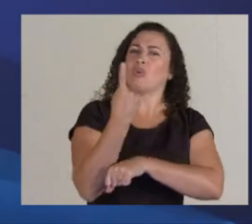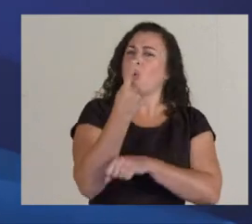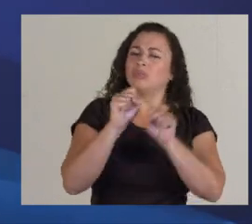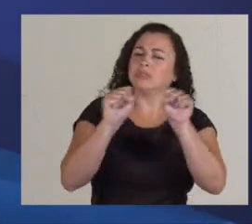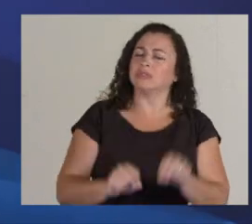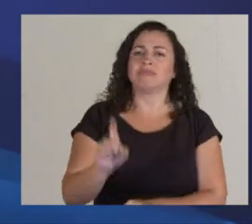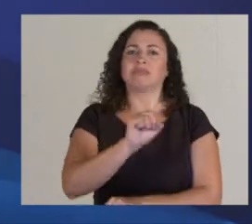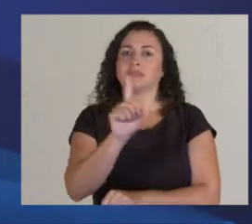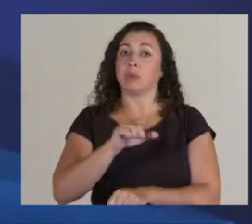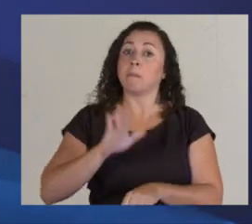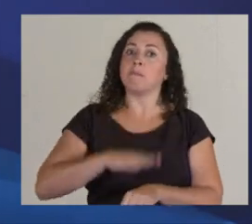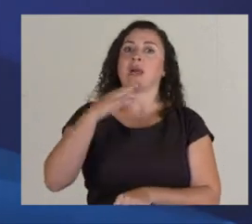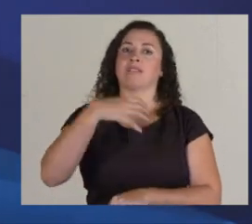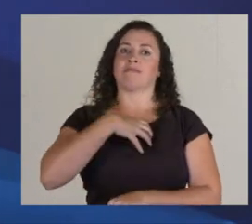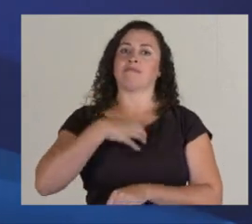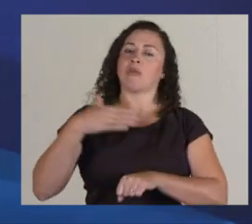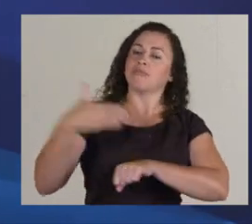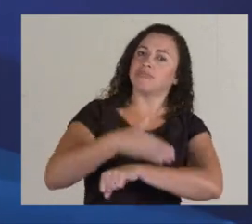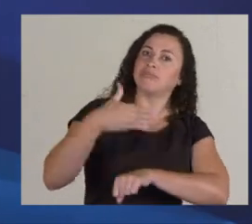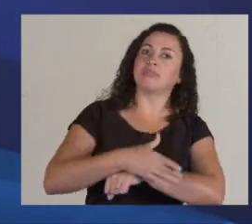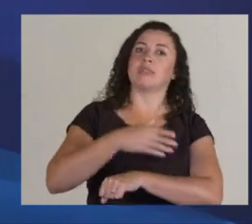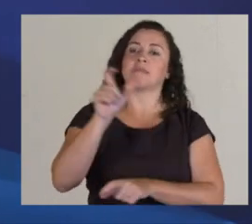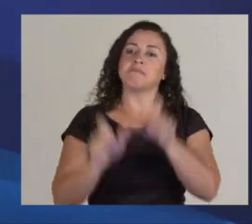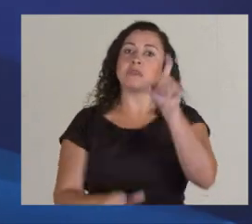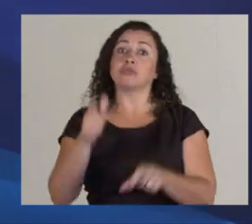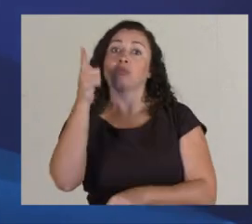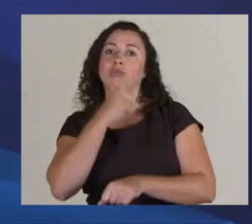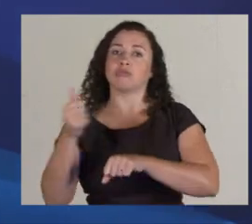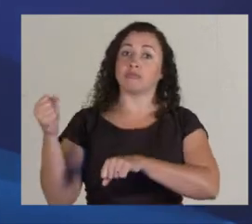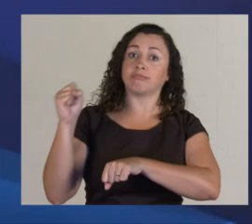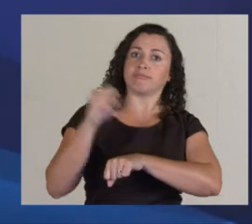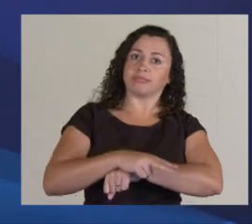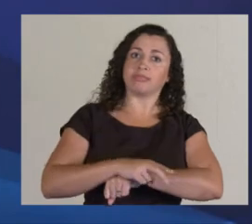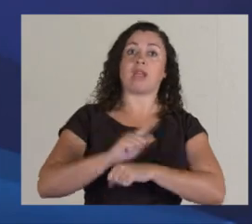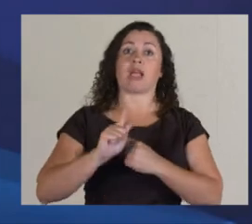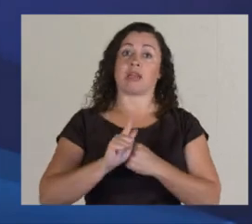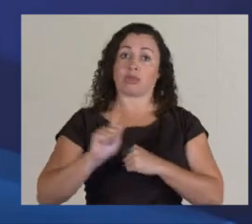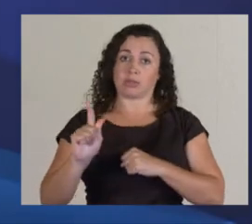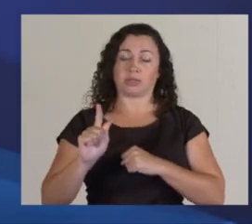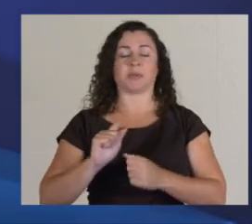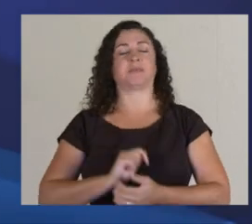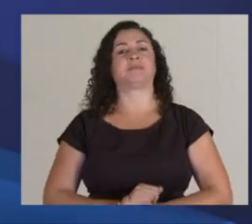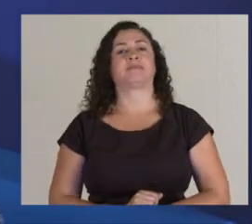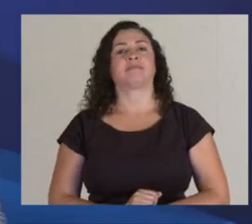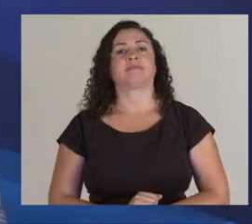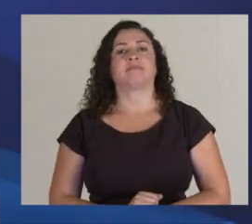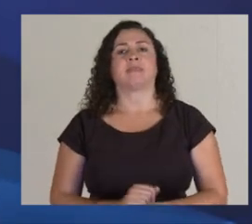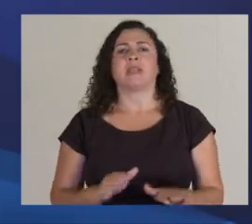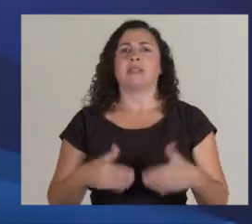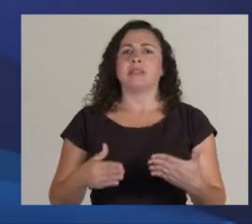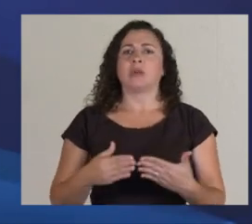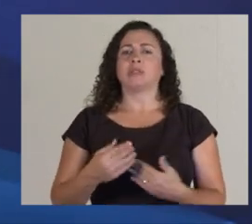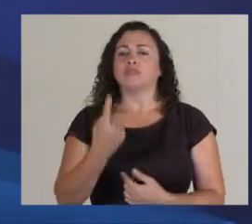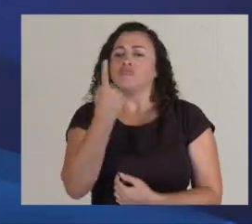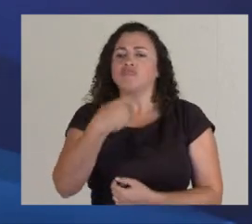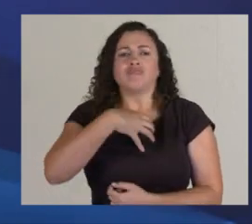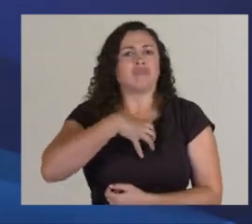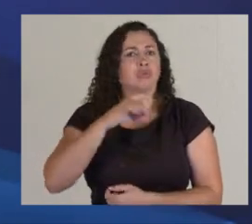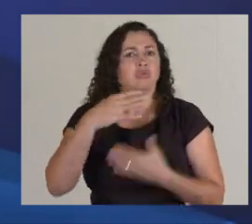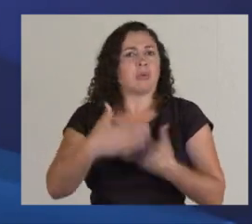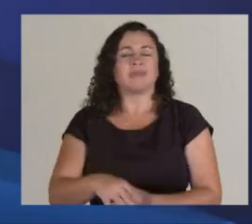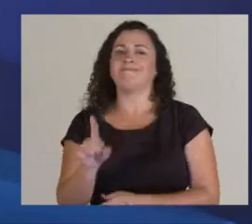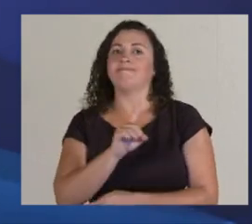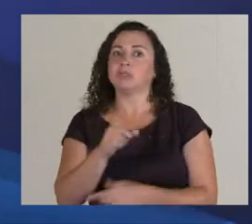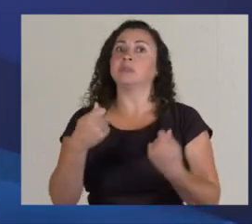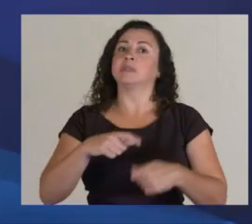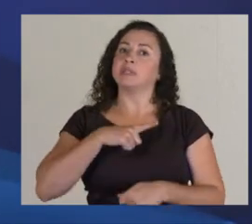de um sistema de acesso, de admissão aos nossos cursos de graduação. Ora, considerar mais de um acesso